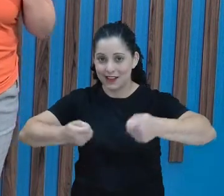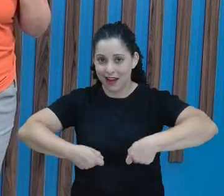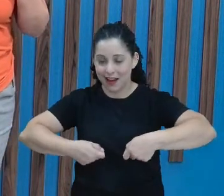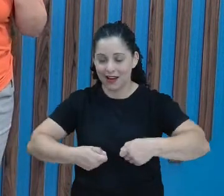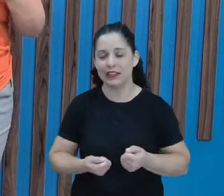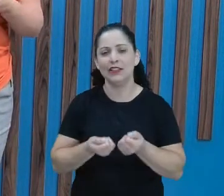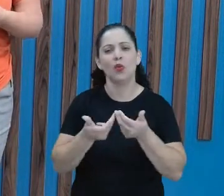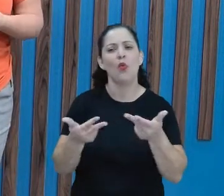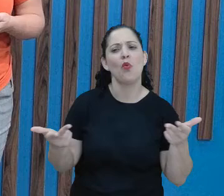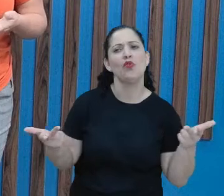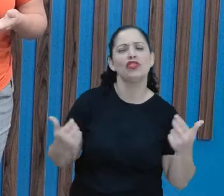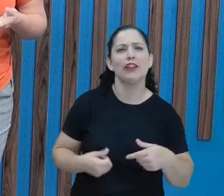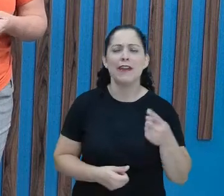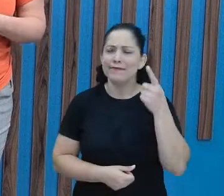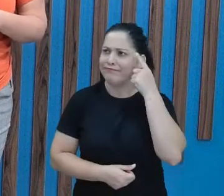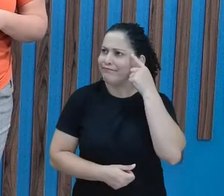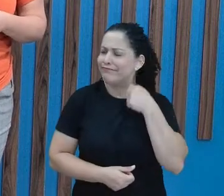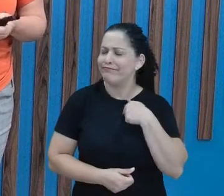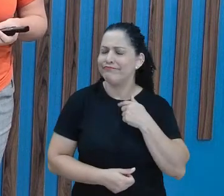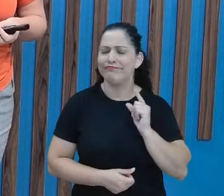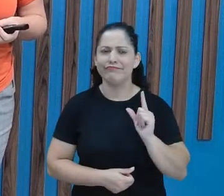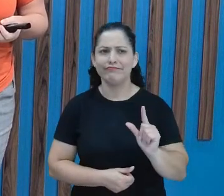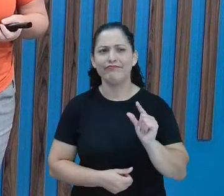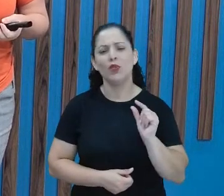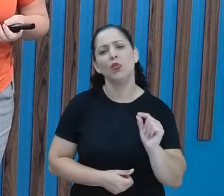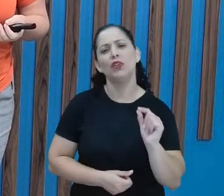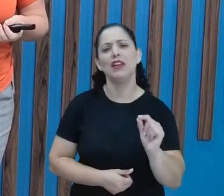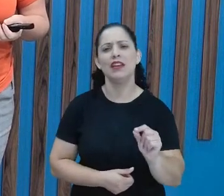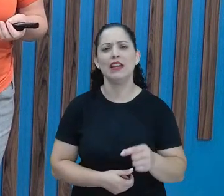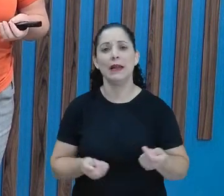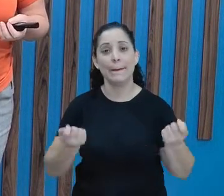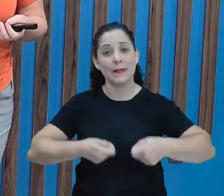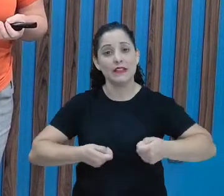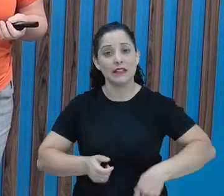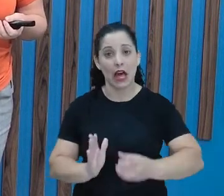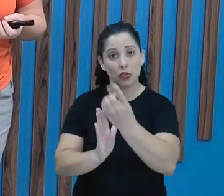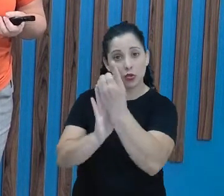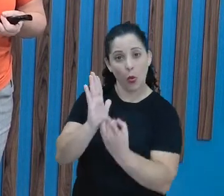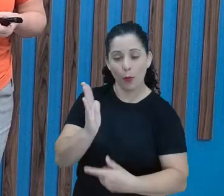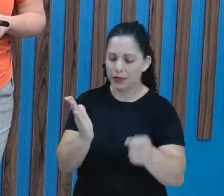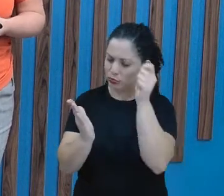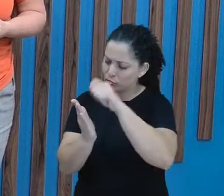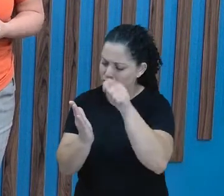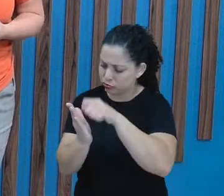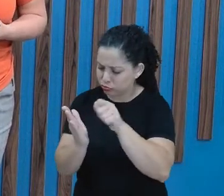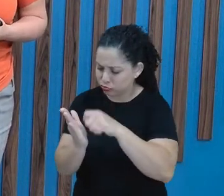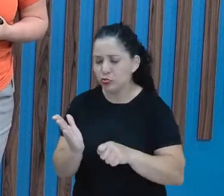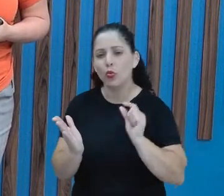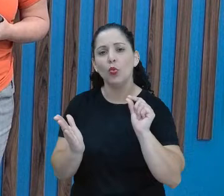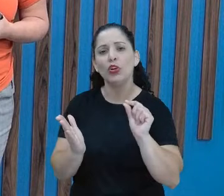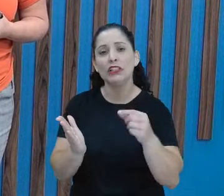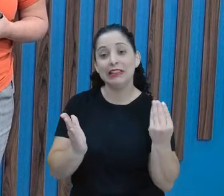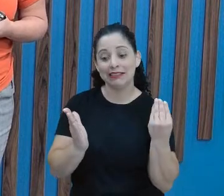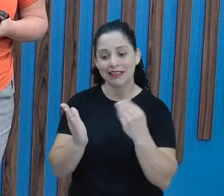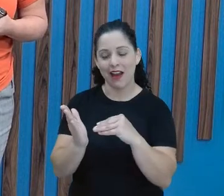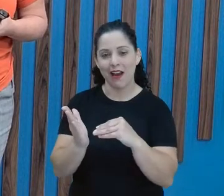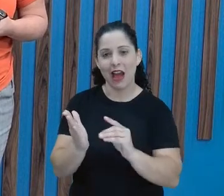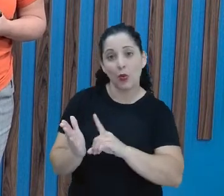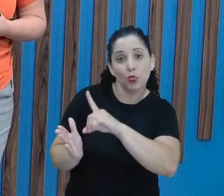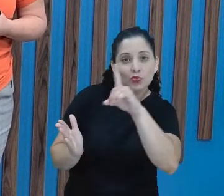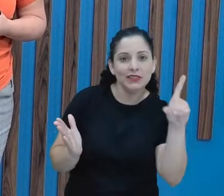alguma coisa que precisa avisar, precisa preencher algum documento, alguma coisa, você precisa datar para